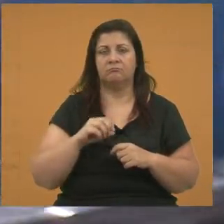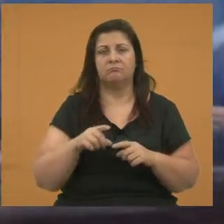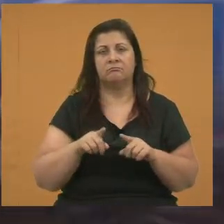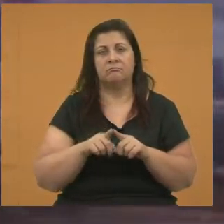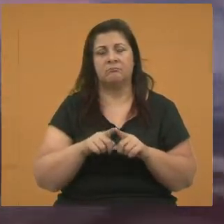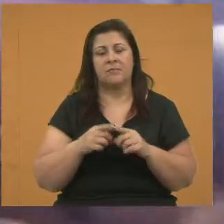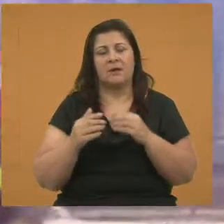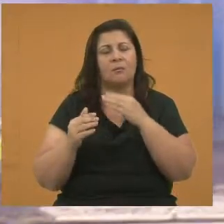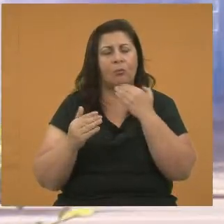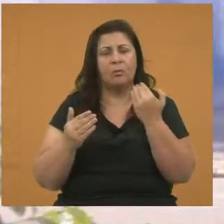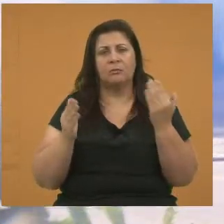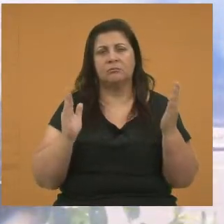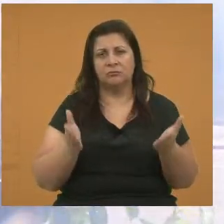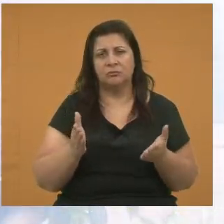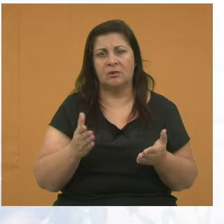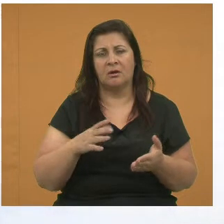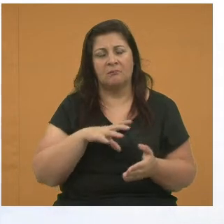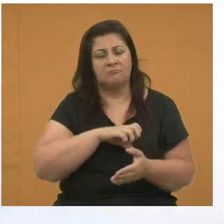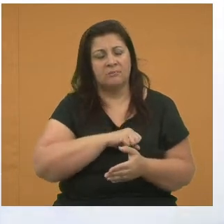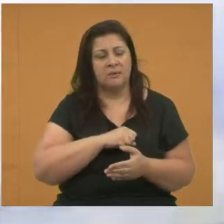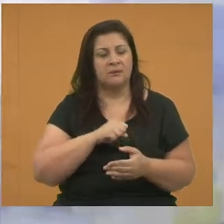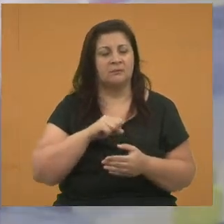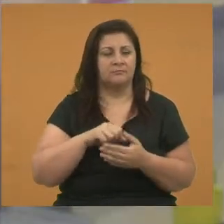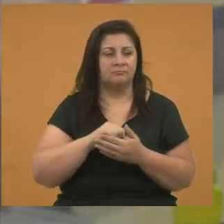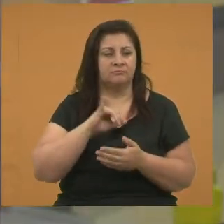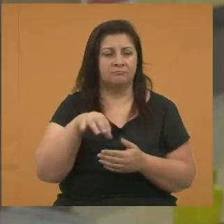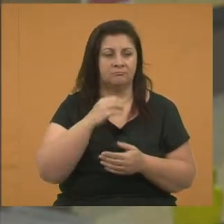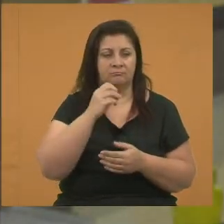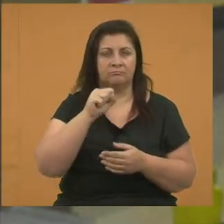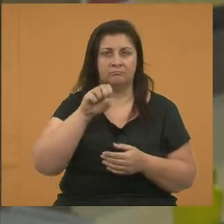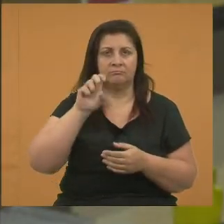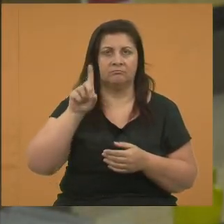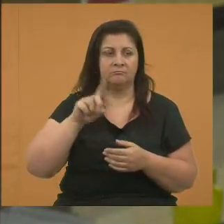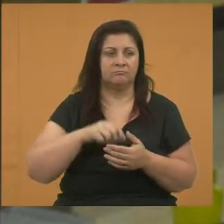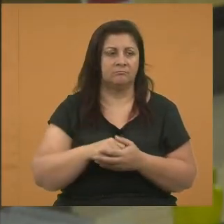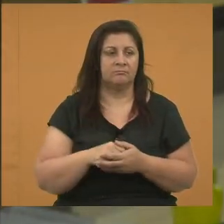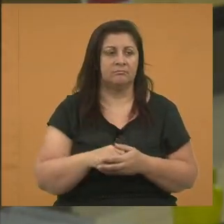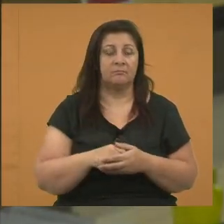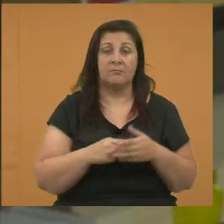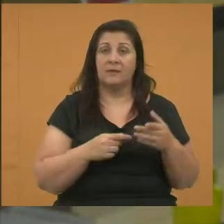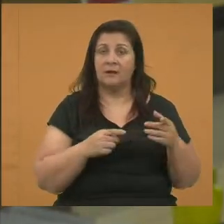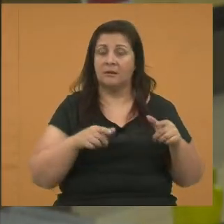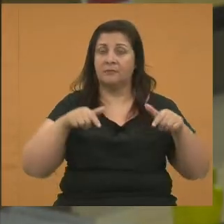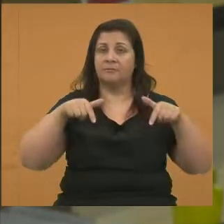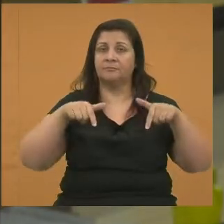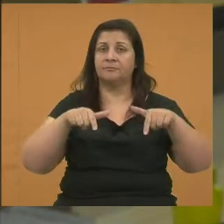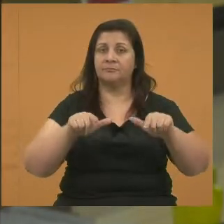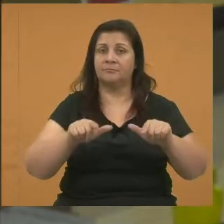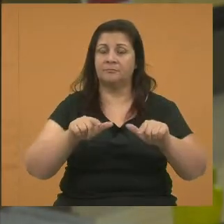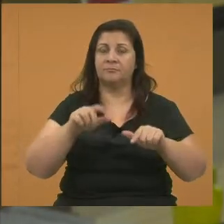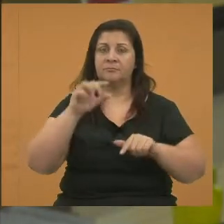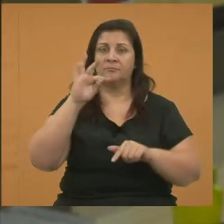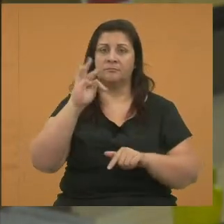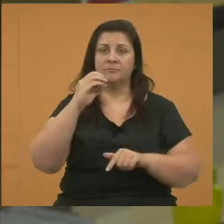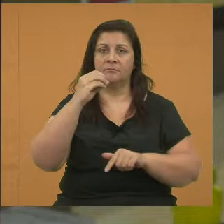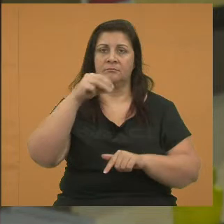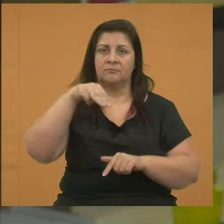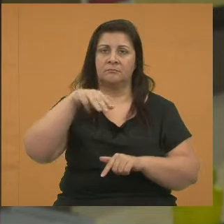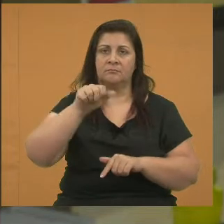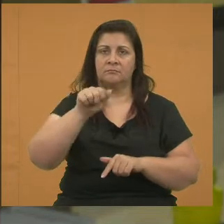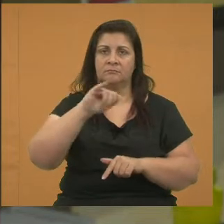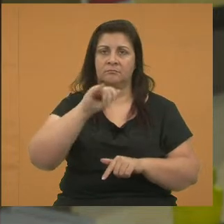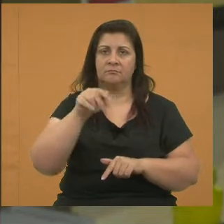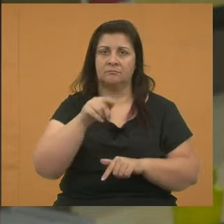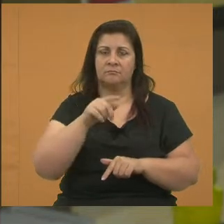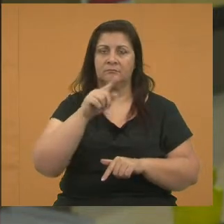querido, amado Dr. José Ricardo. Indiquei o Mercadinho Tomazini por ele ser um comércio